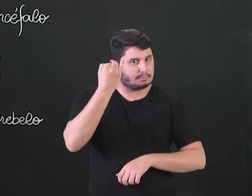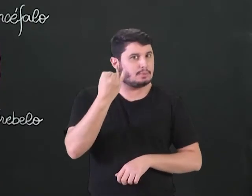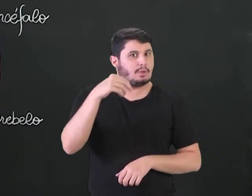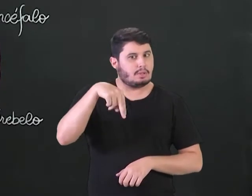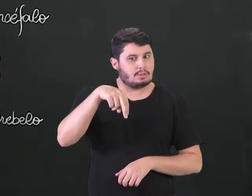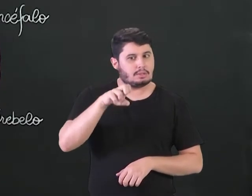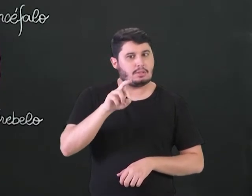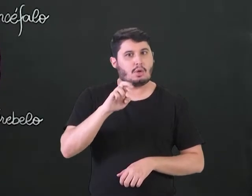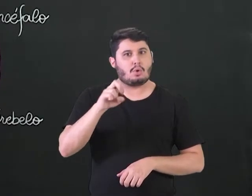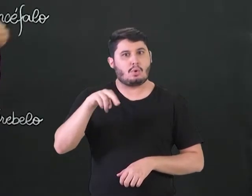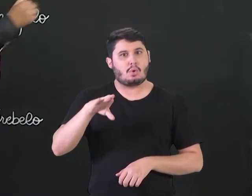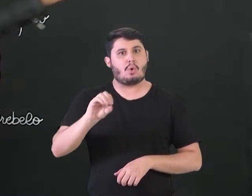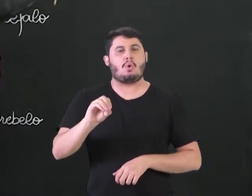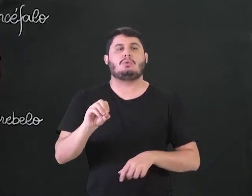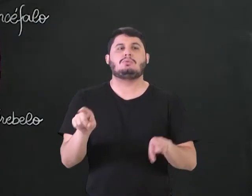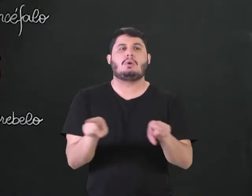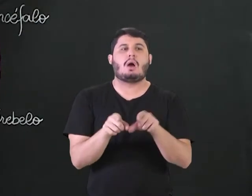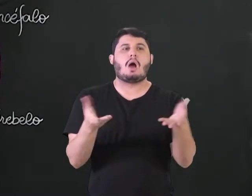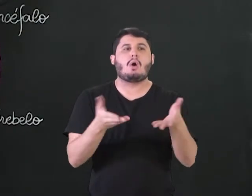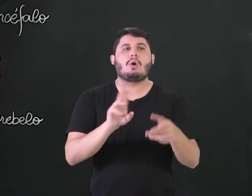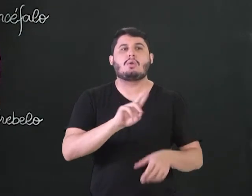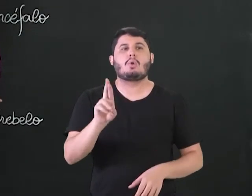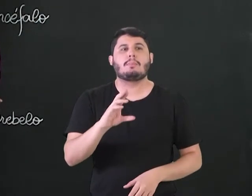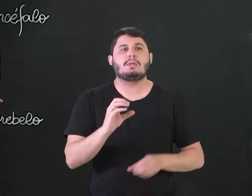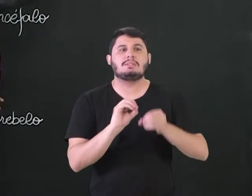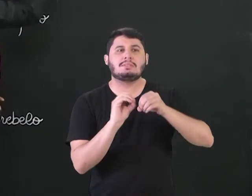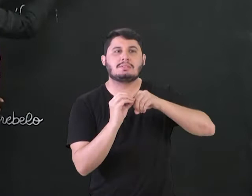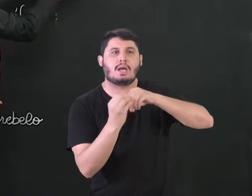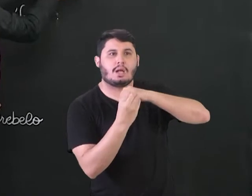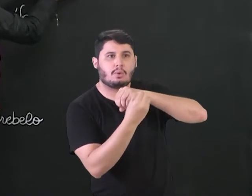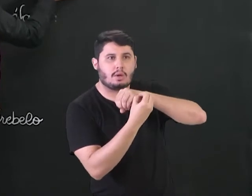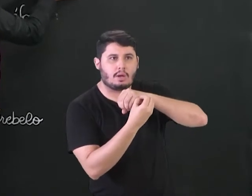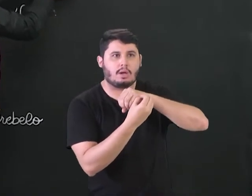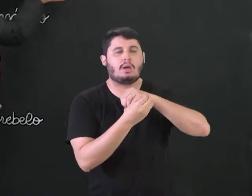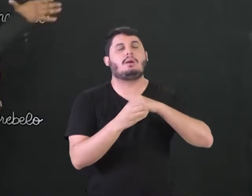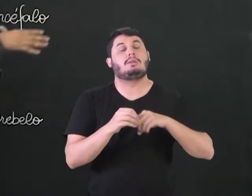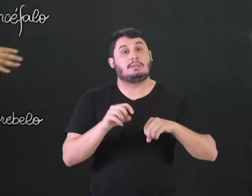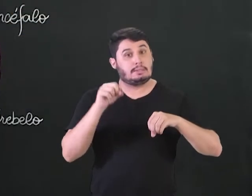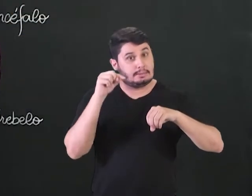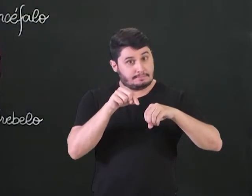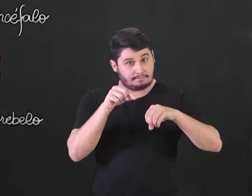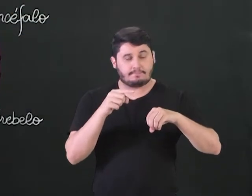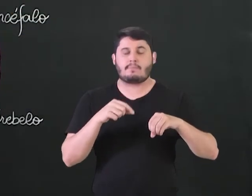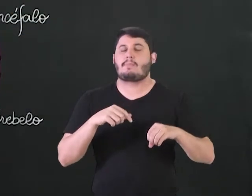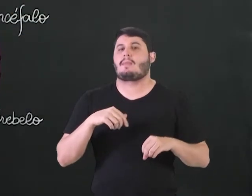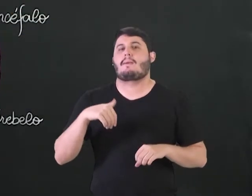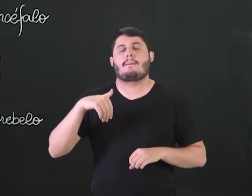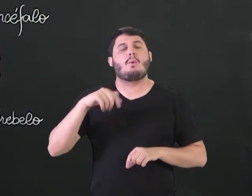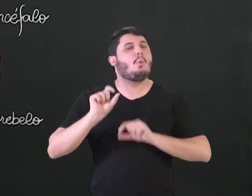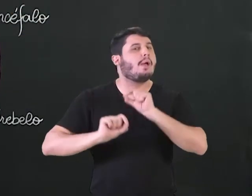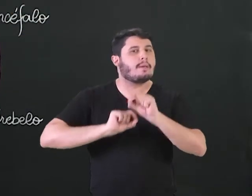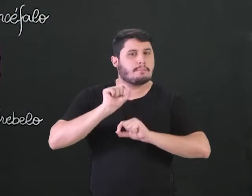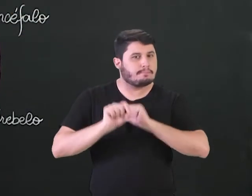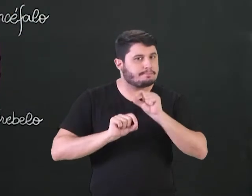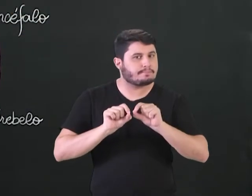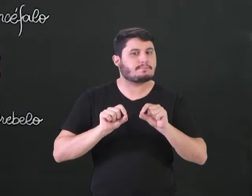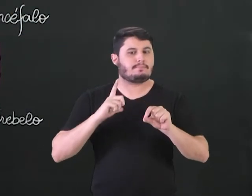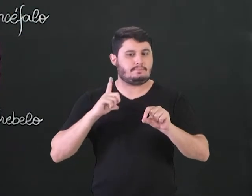o suporte para elas. Astrócito de estrelas e o oligodendrócito.